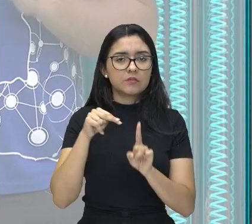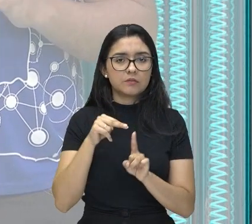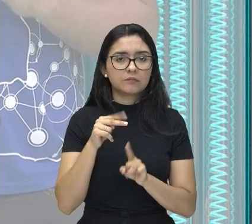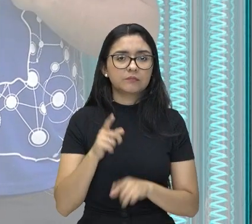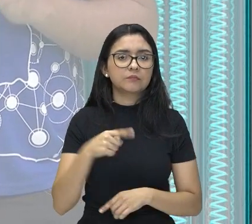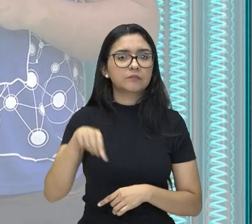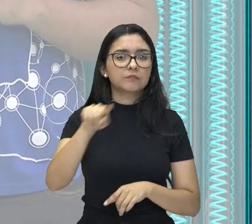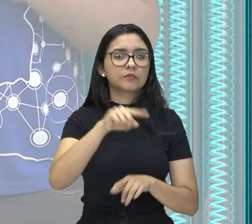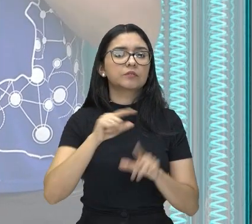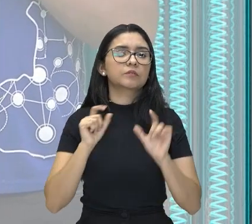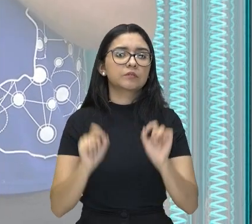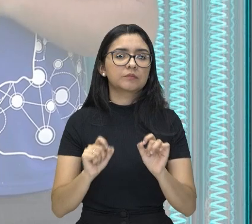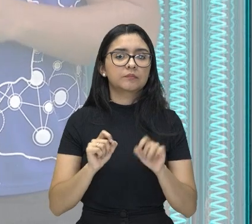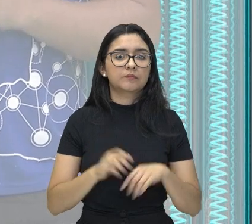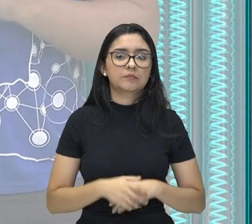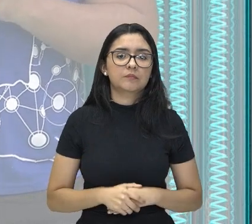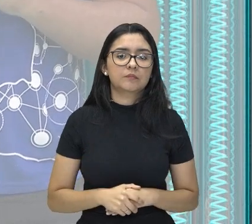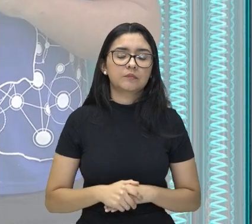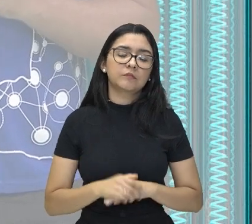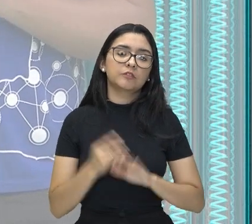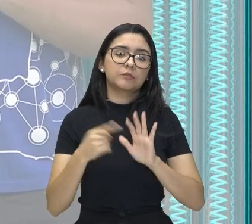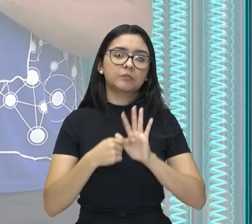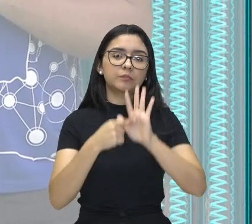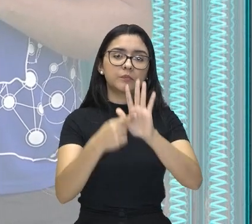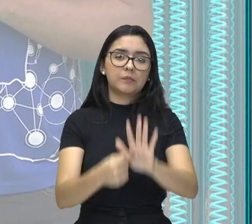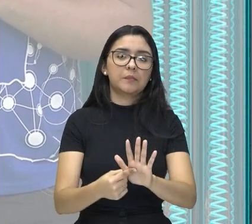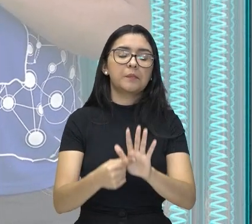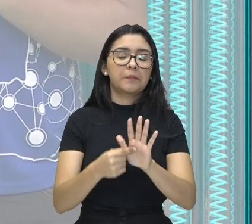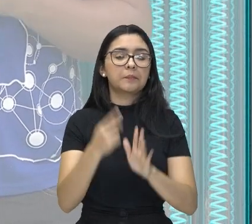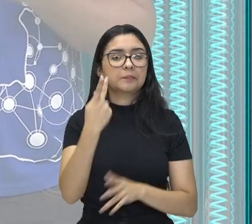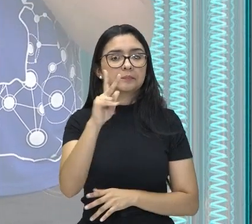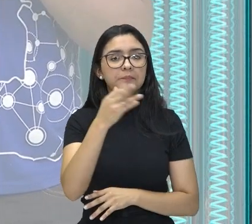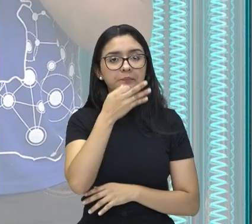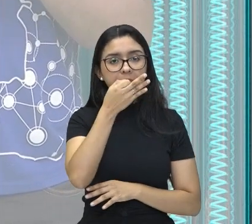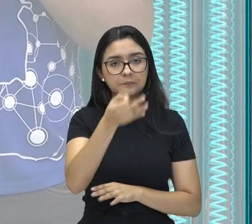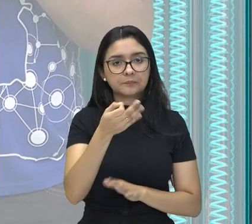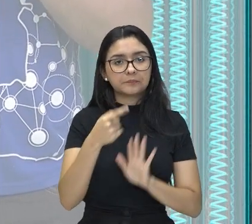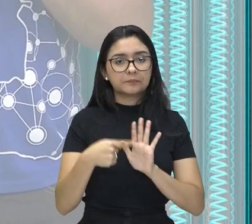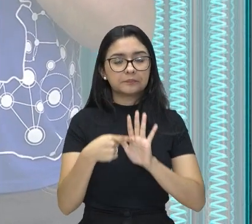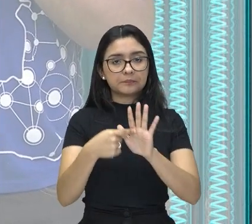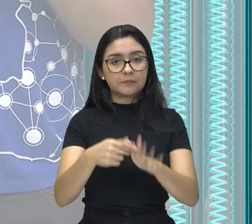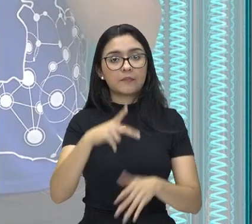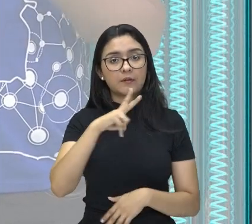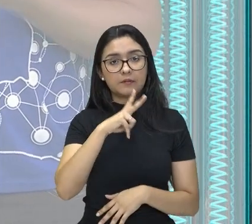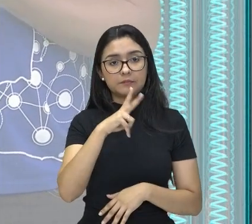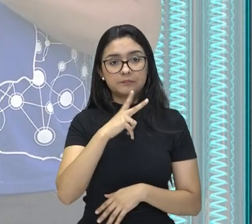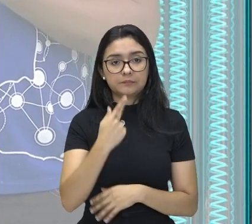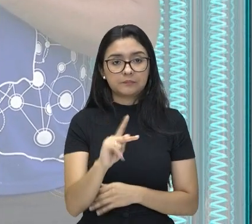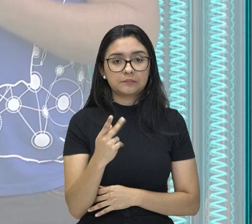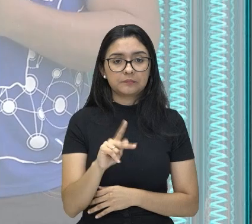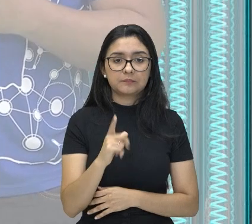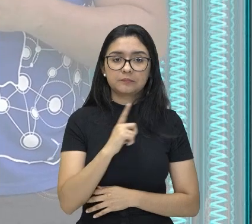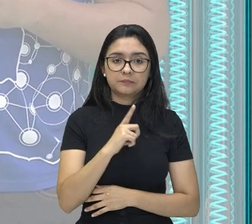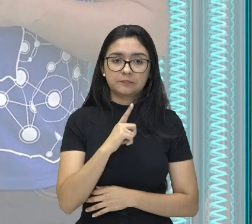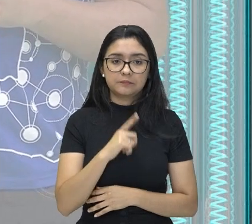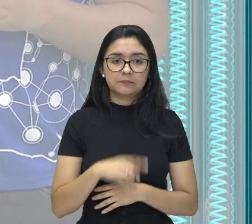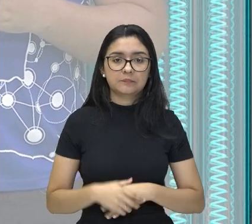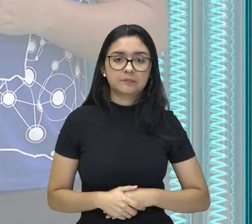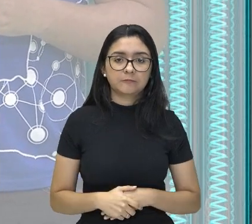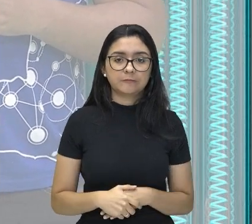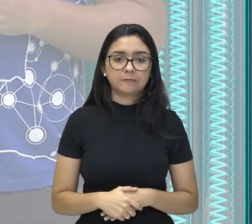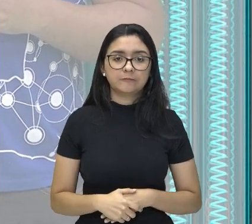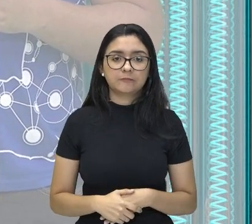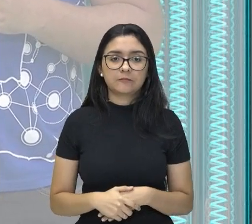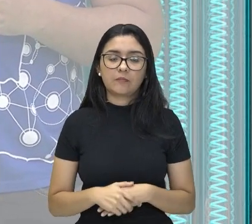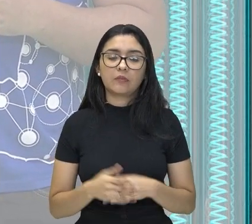está exatamente ali marcando o início do seu posicionamento. Então, é algo particular, perceba que existe uma particularização.